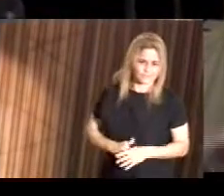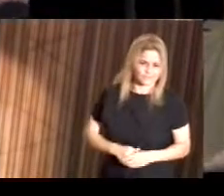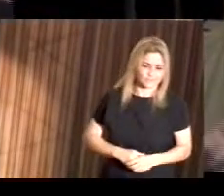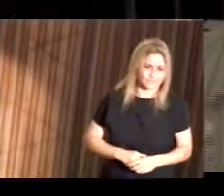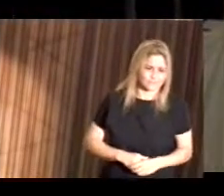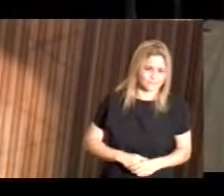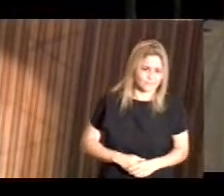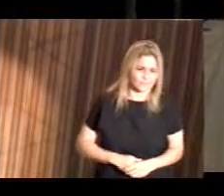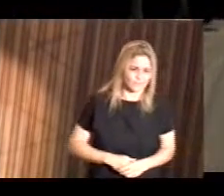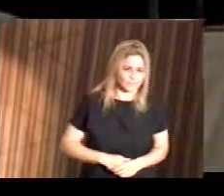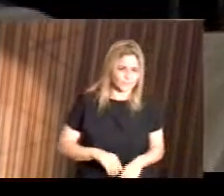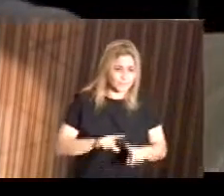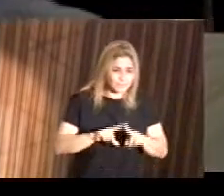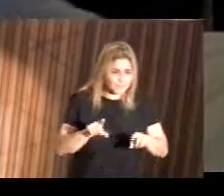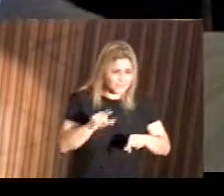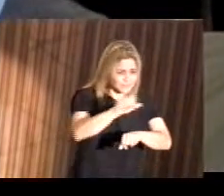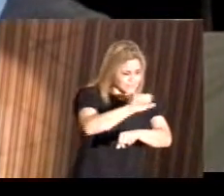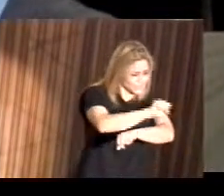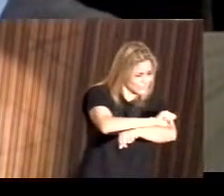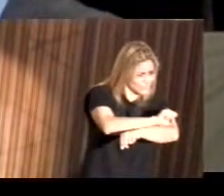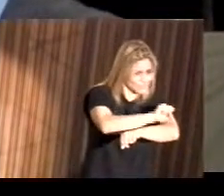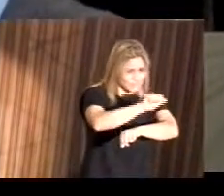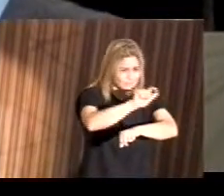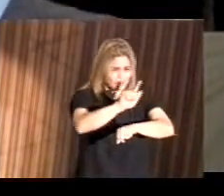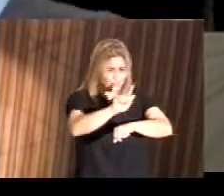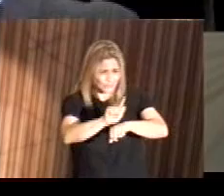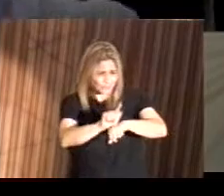a cidade de Sodoma, a cidade de Gomorra,